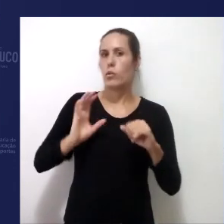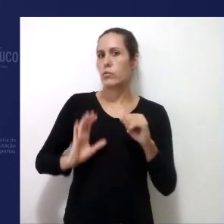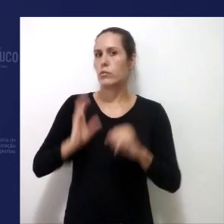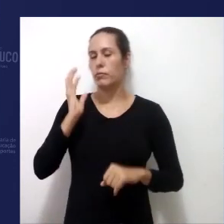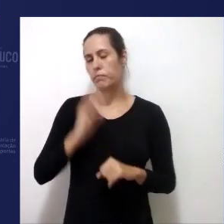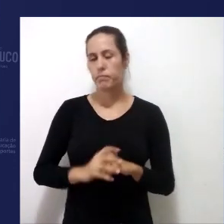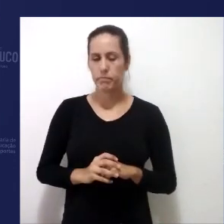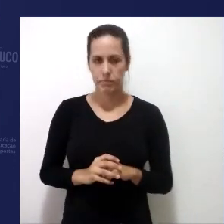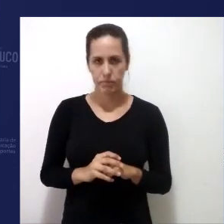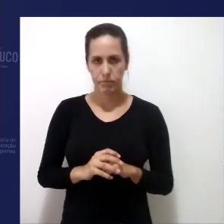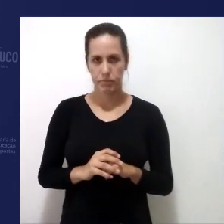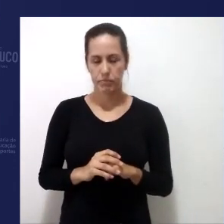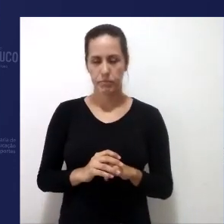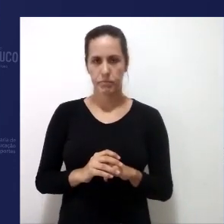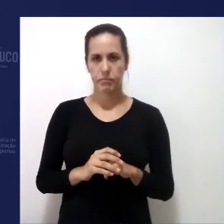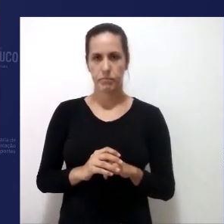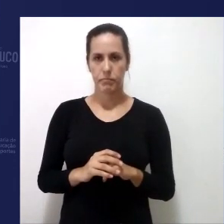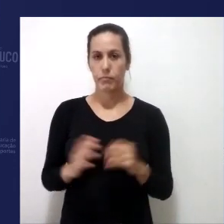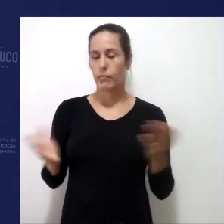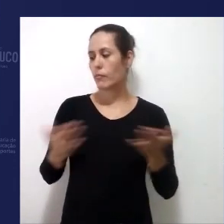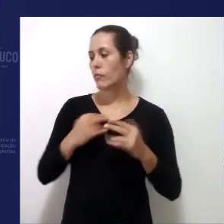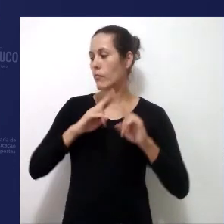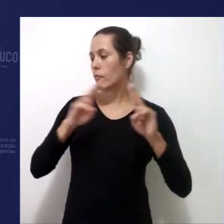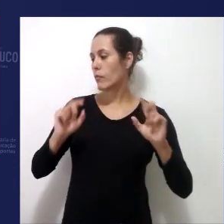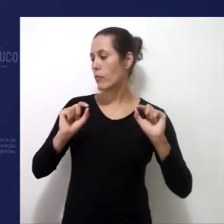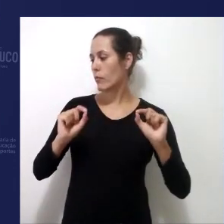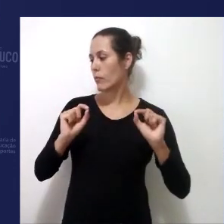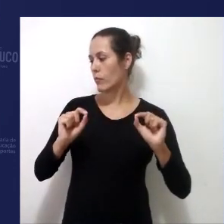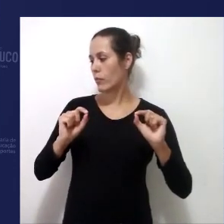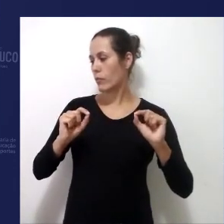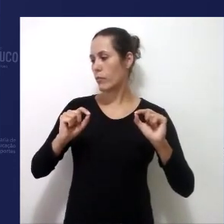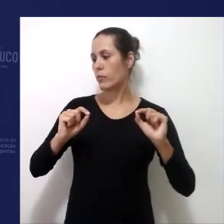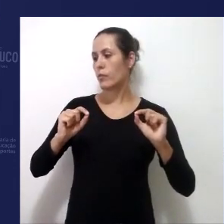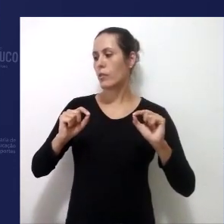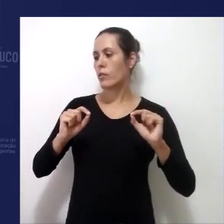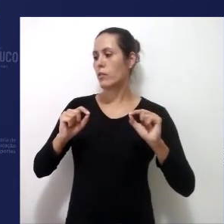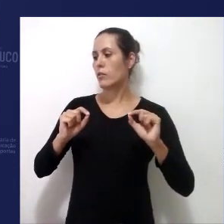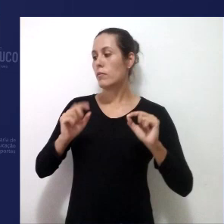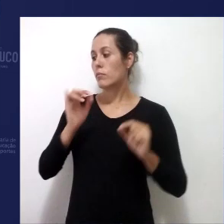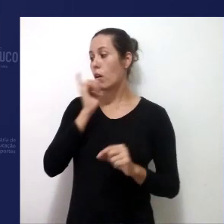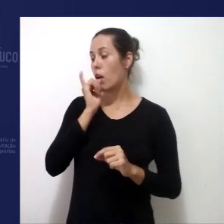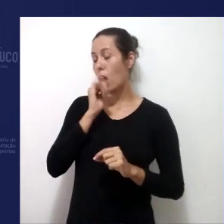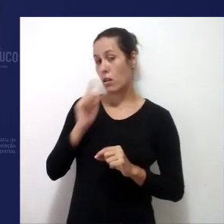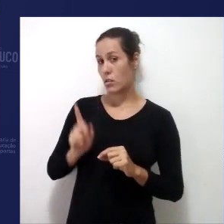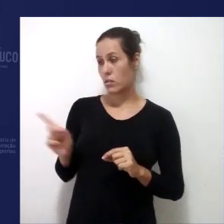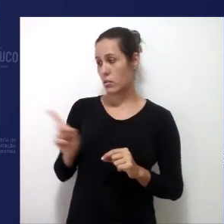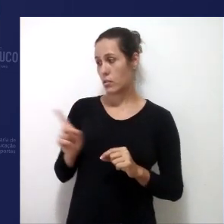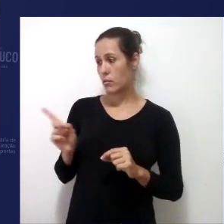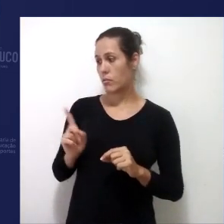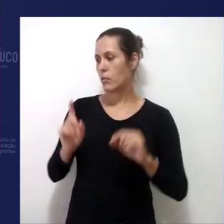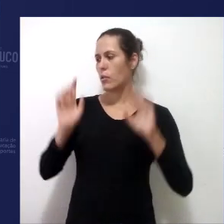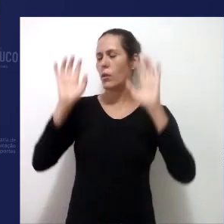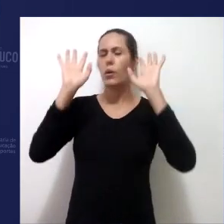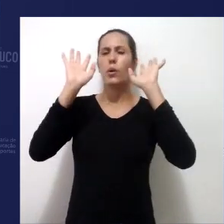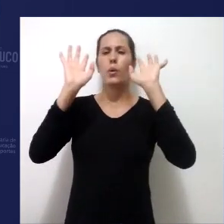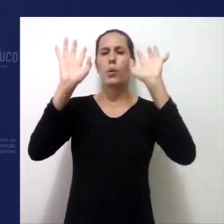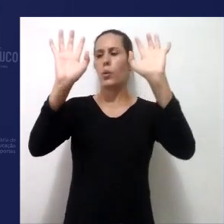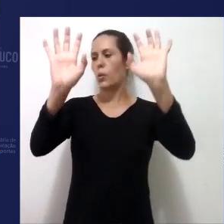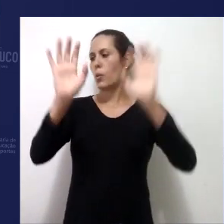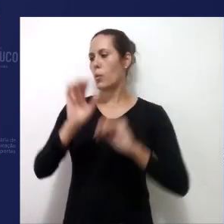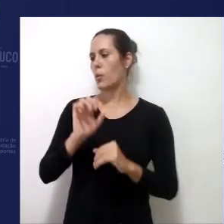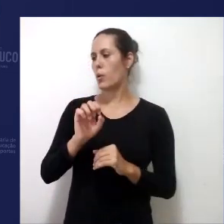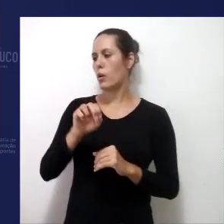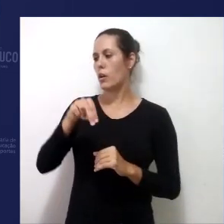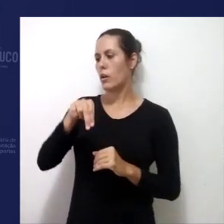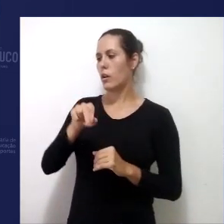seu deslocamento. Bora falar mais sobre nuvens baixas, né? Nesse exemplo aí que a gente vê na telinha,